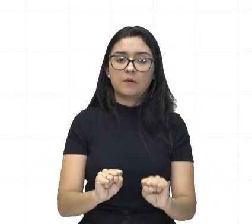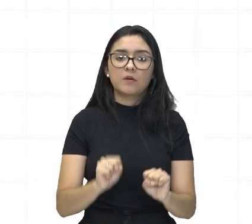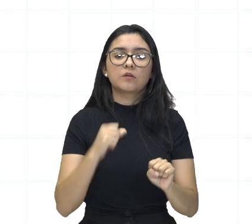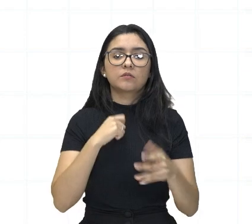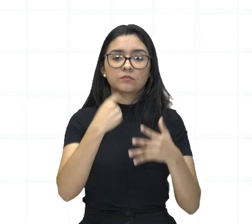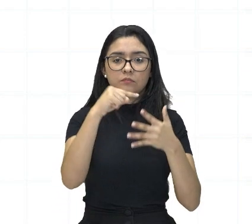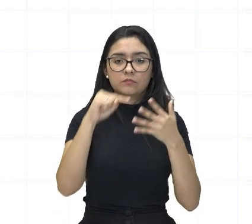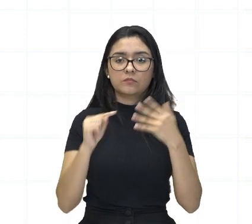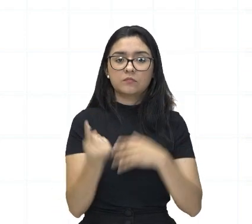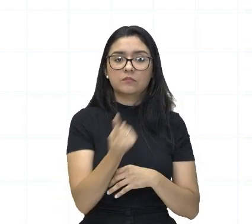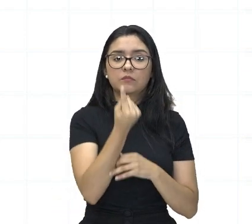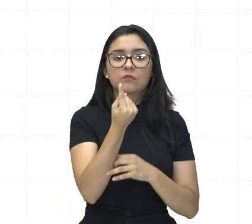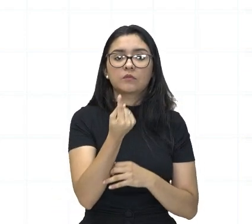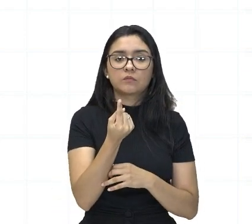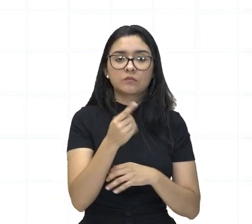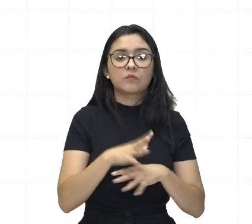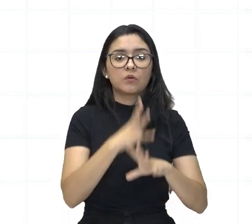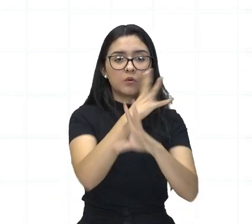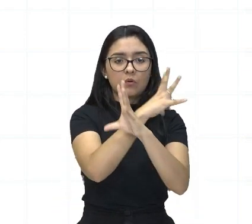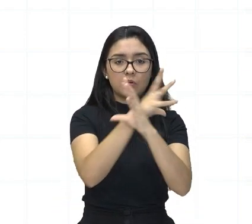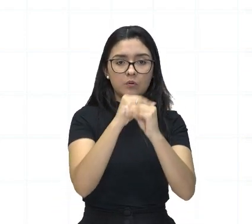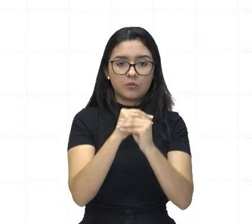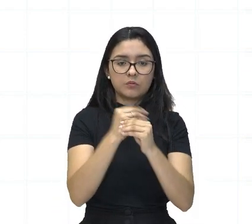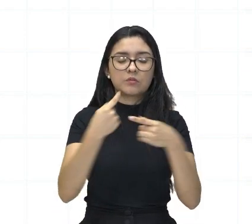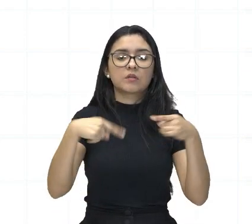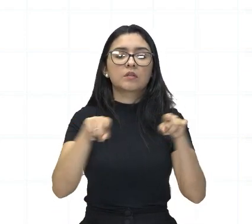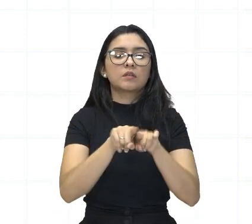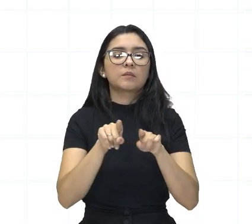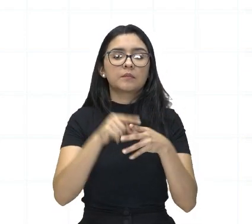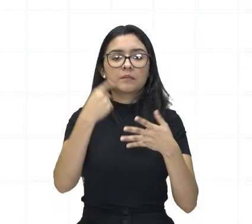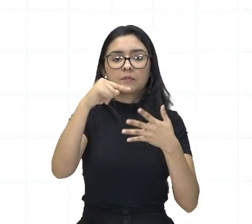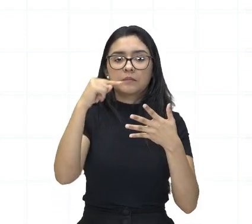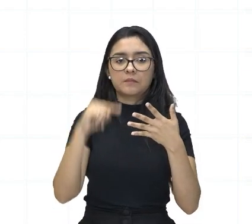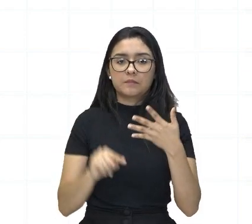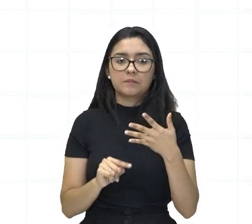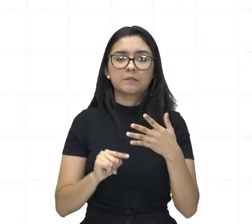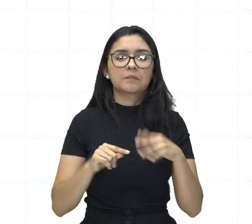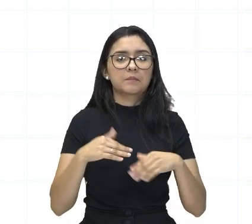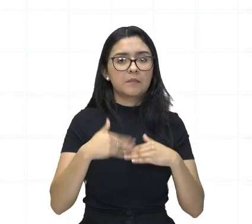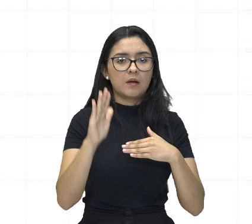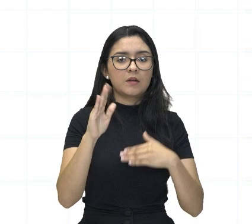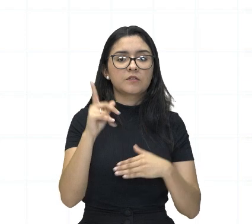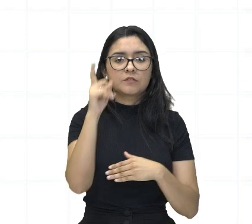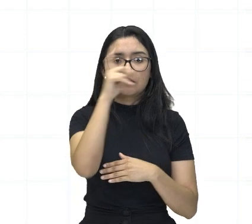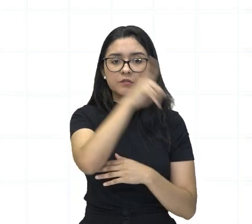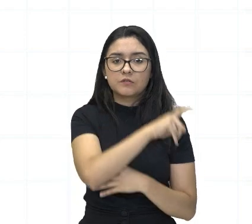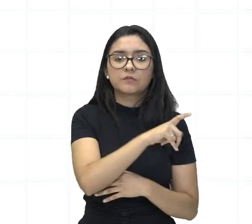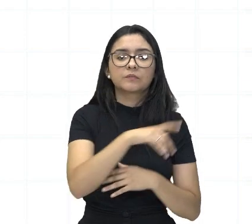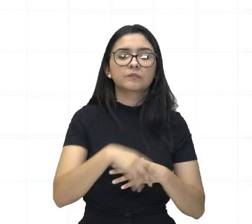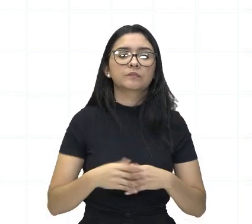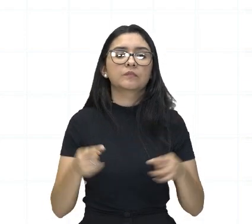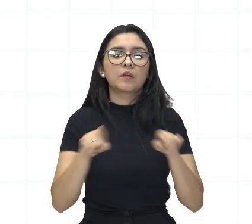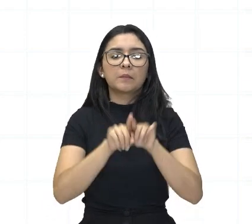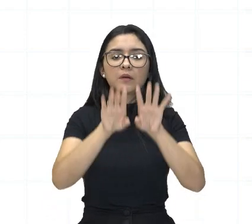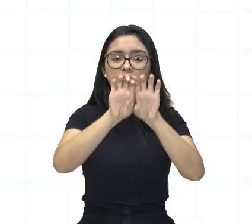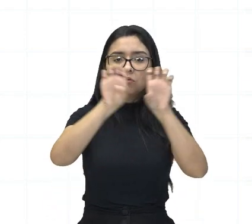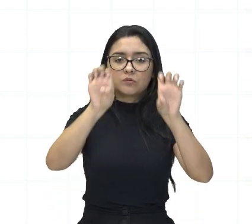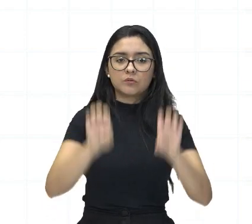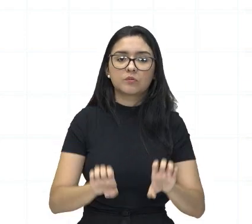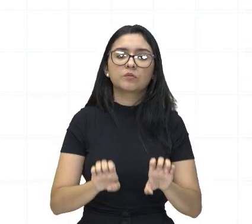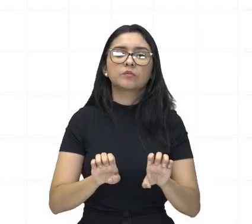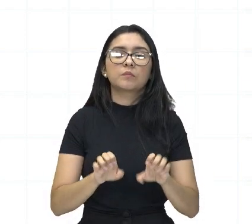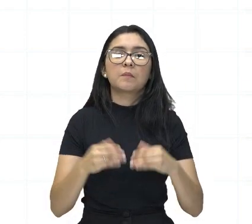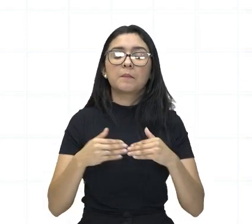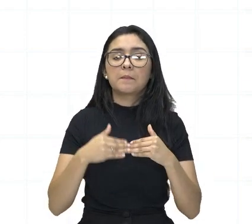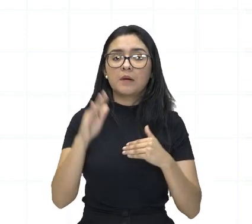elementos únicos, como conjunções, como também elementos mais complexos, como locuções ou estruturas com